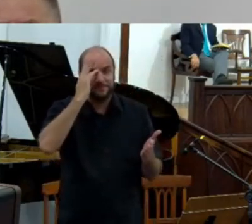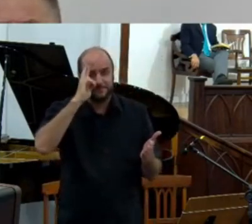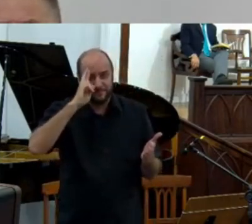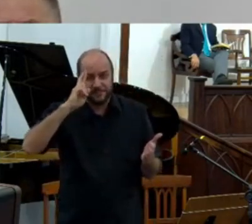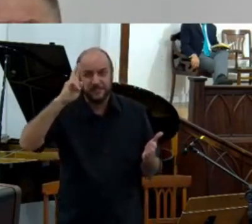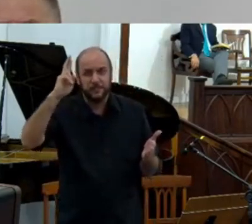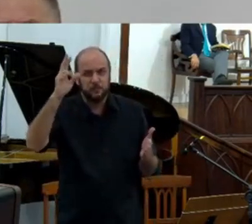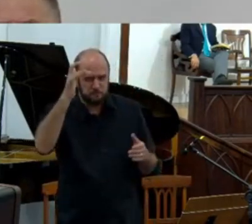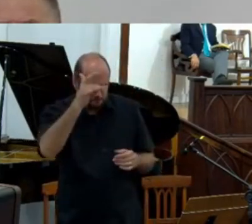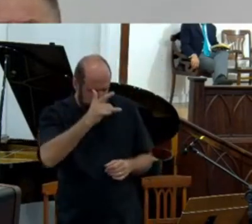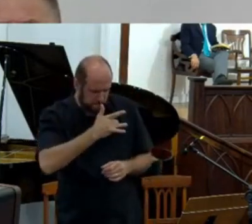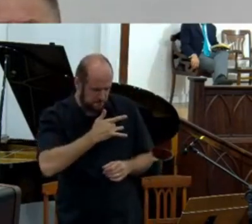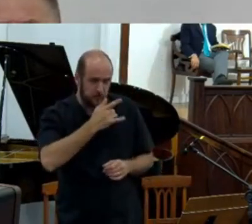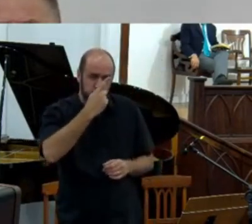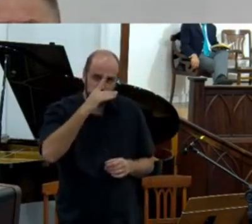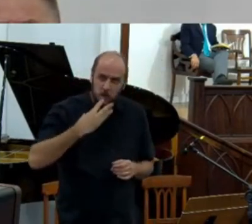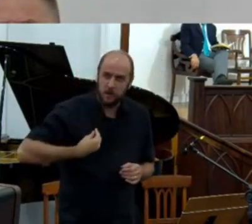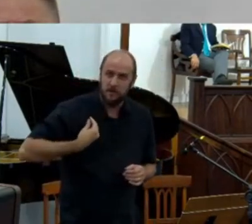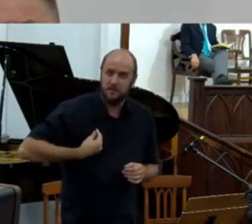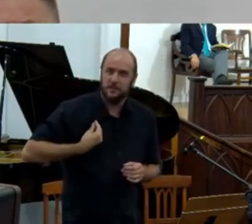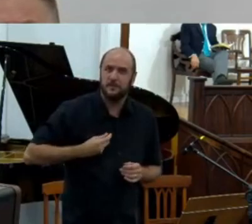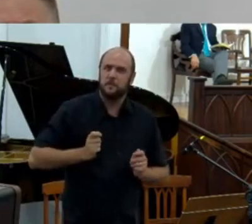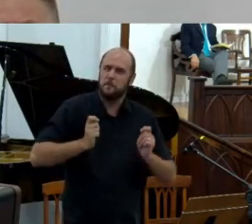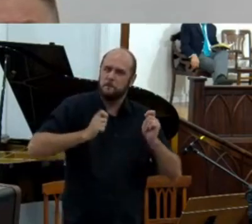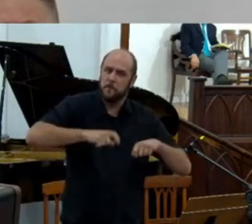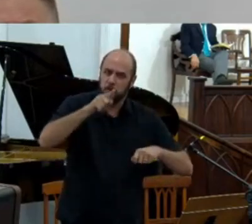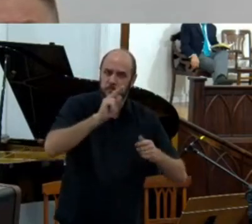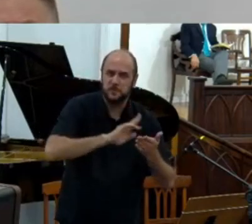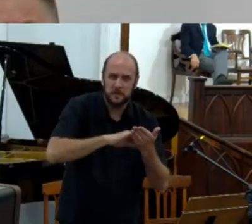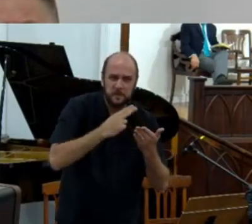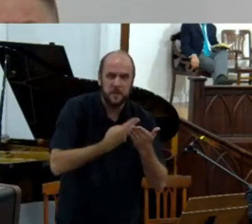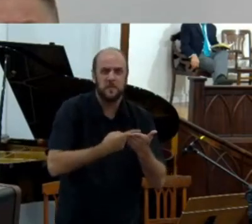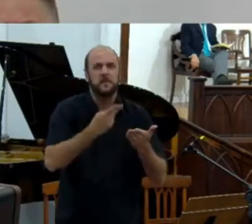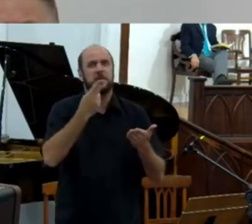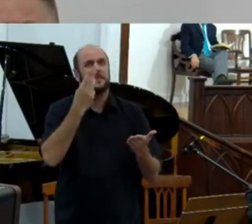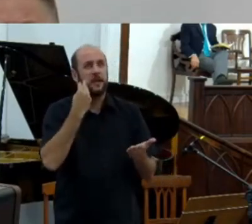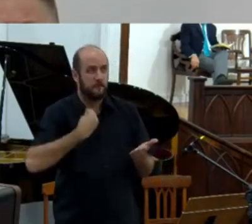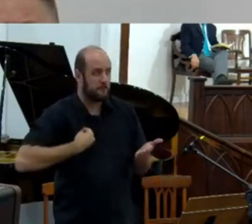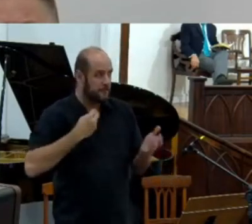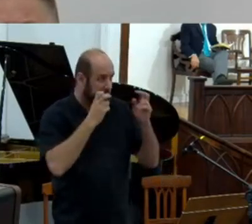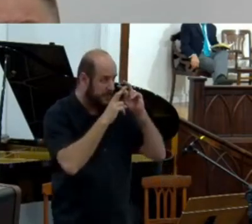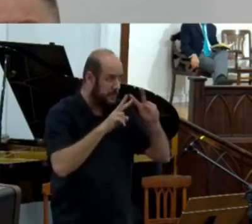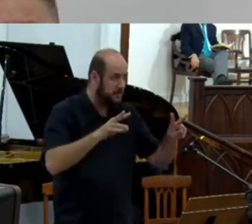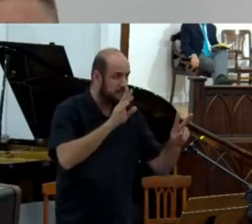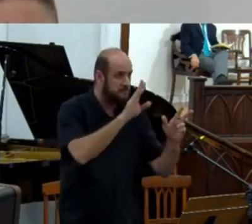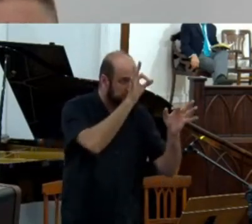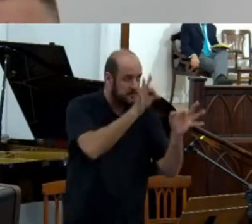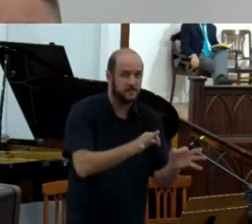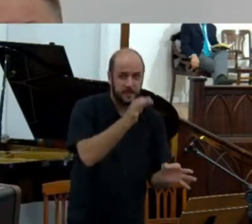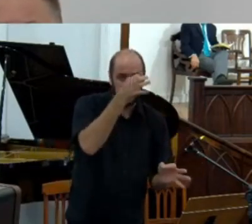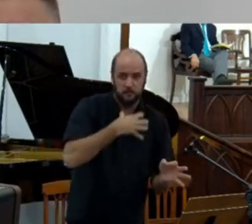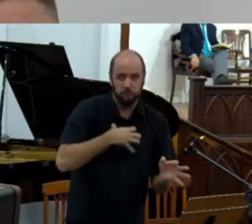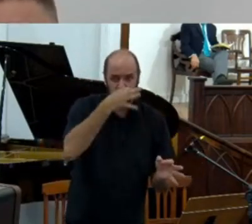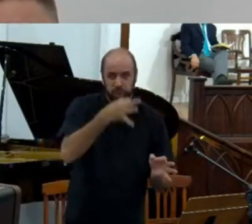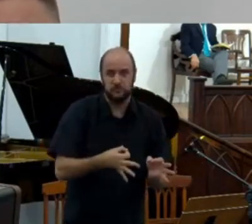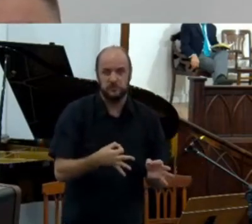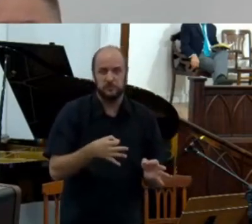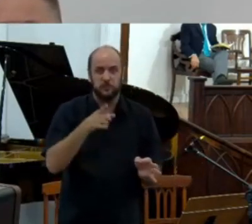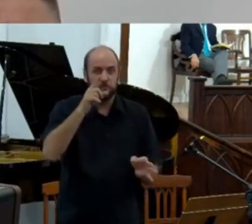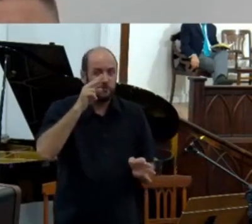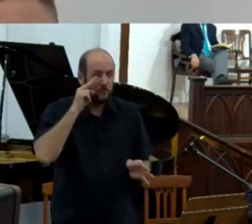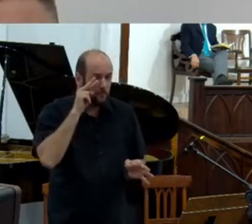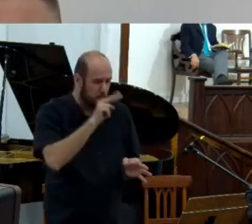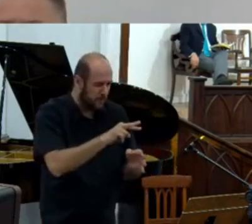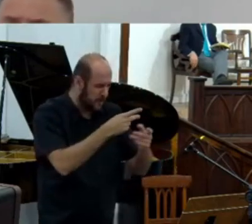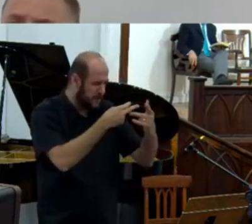está intervindo na sua vida, para que a sua interpretação da realidade seja a correta, para que ao olhar para